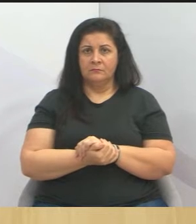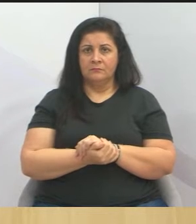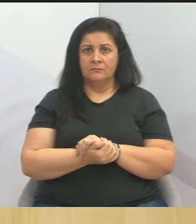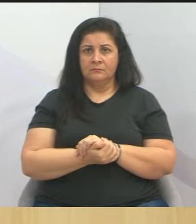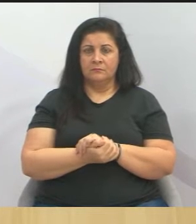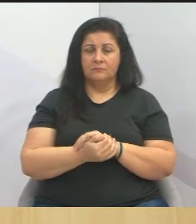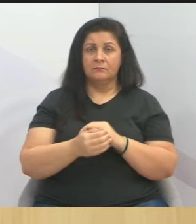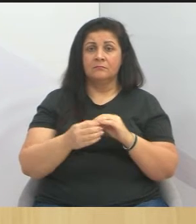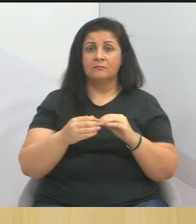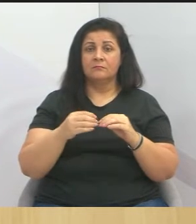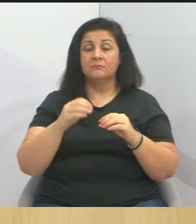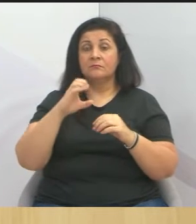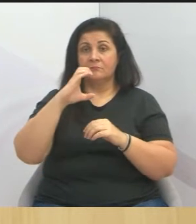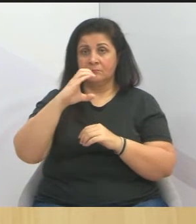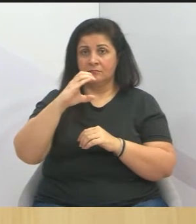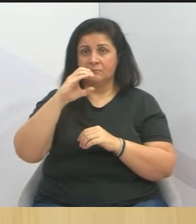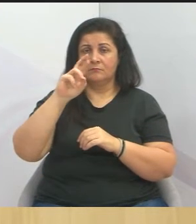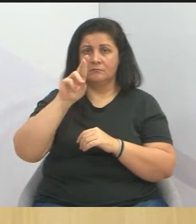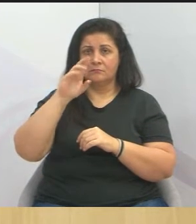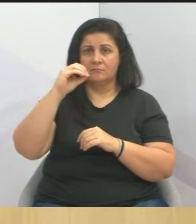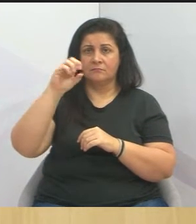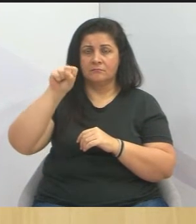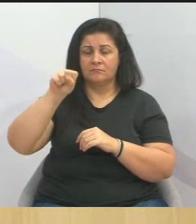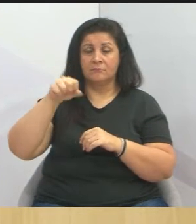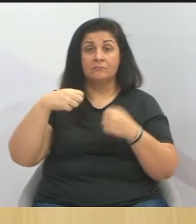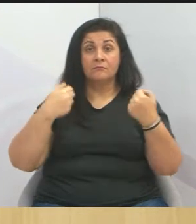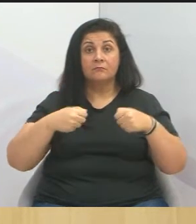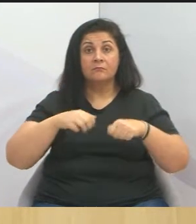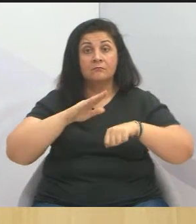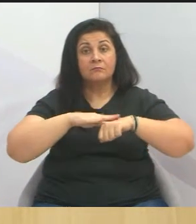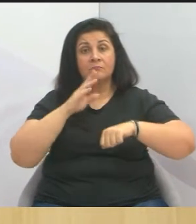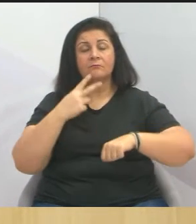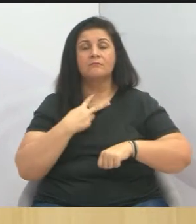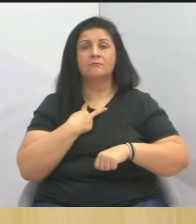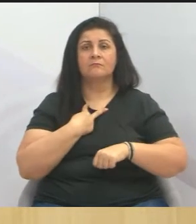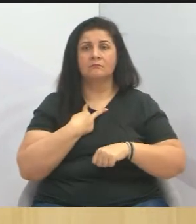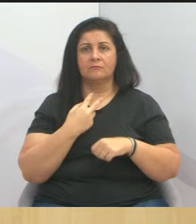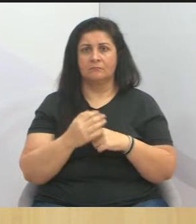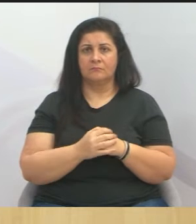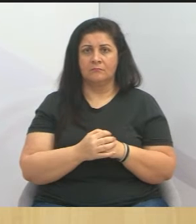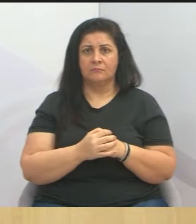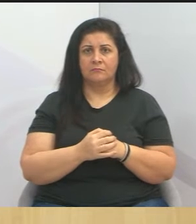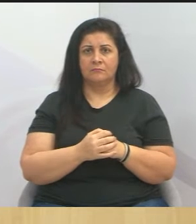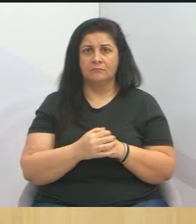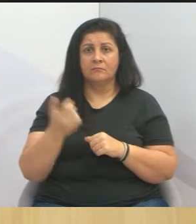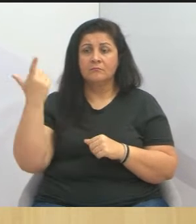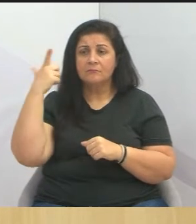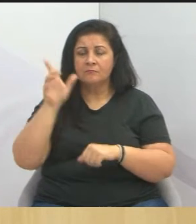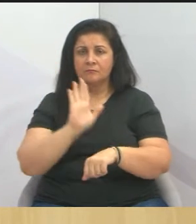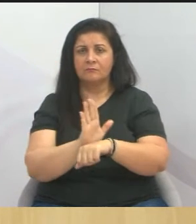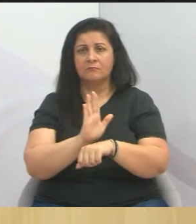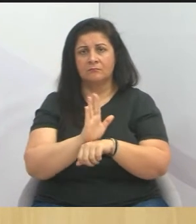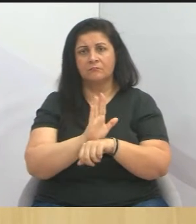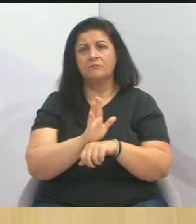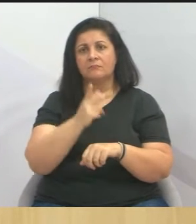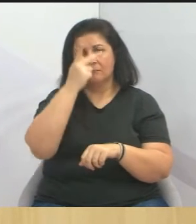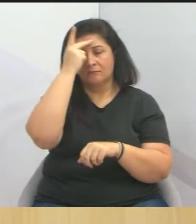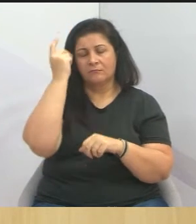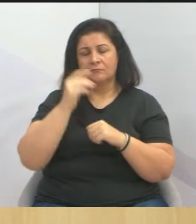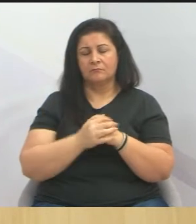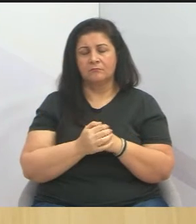se refere ao sistema Cross Jacareí necessita de aumento de vagas para suprir a demanda atual